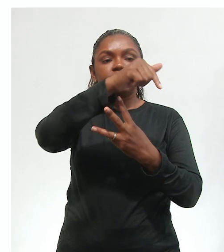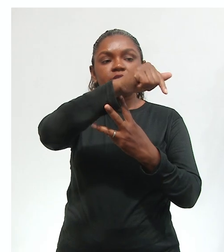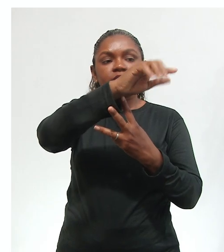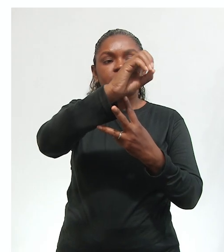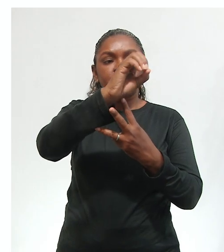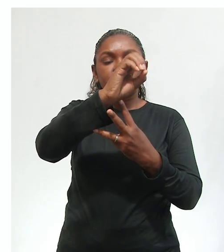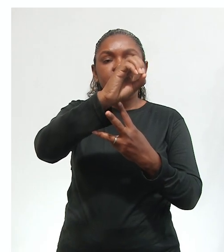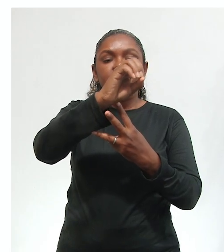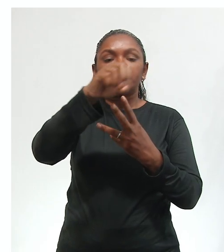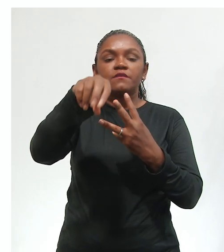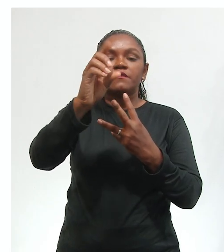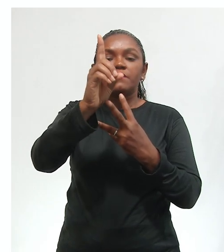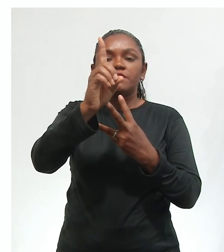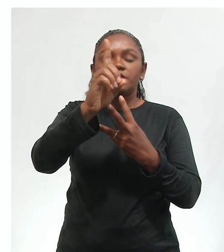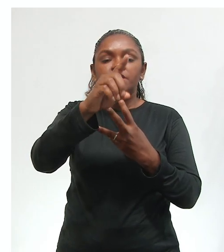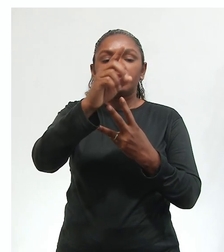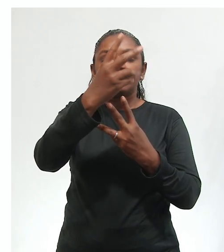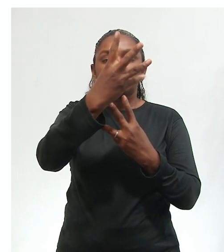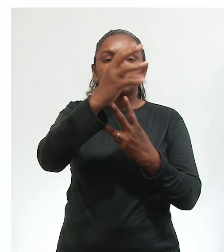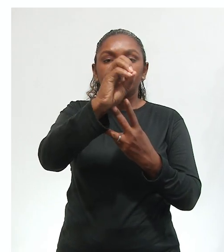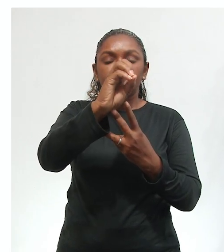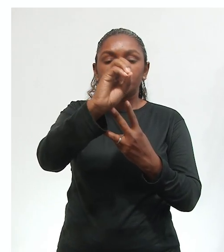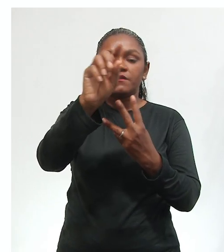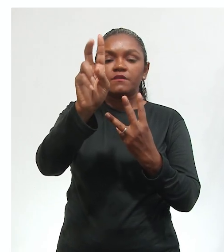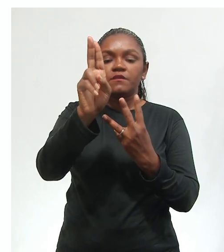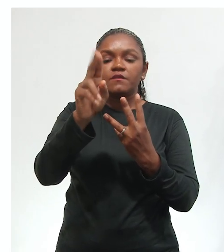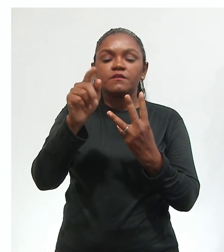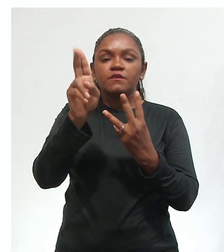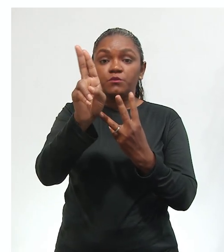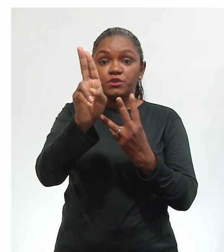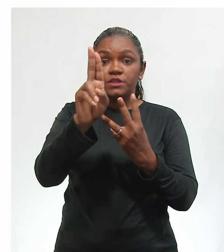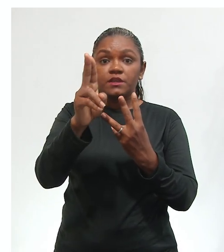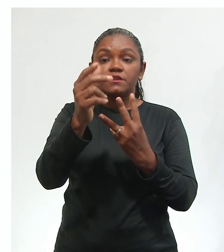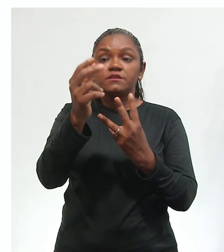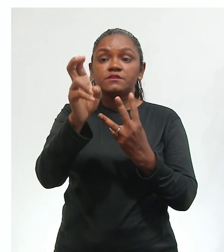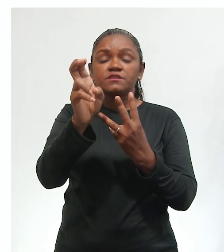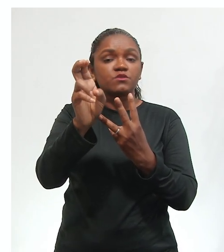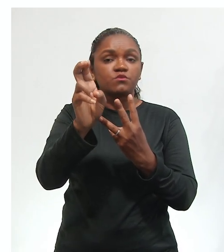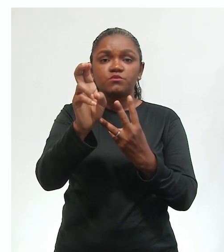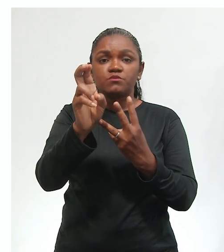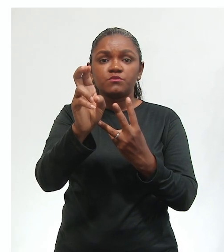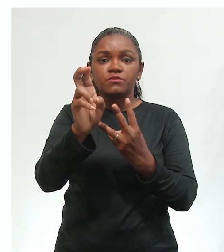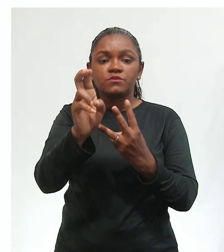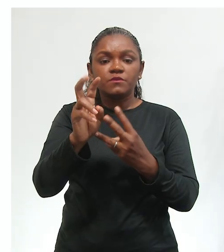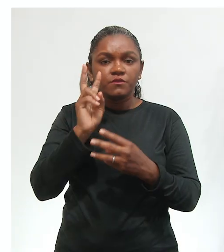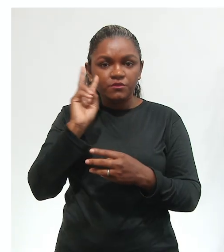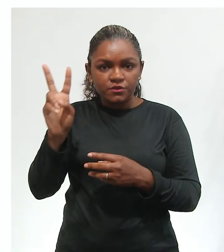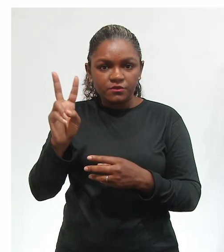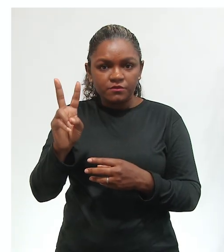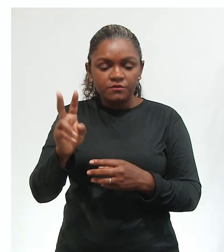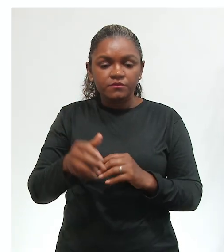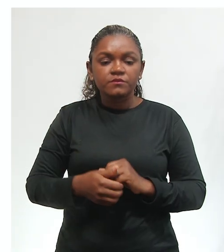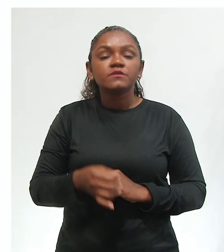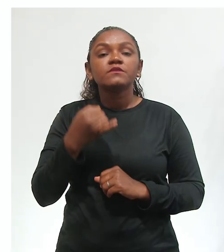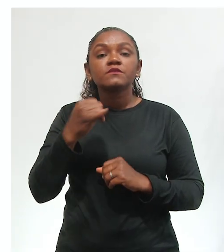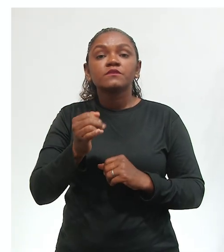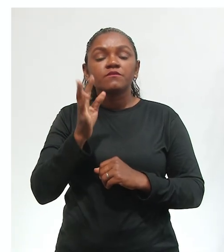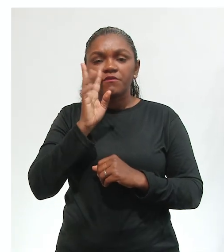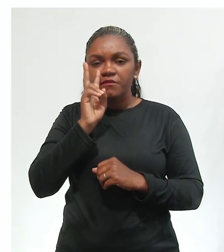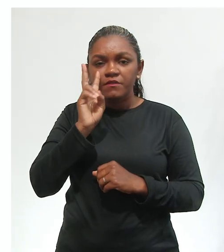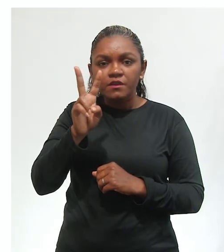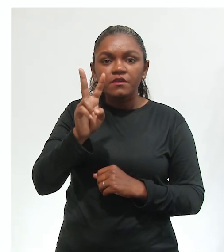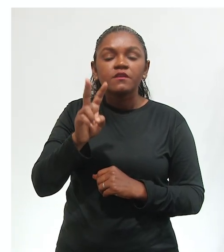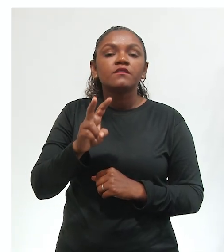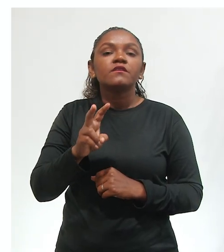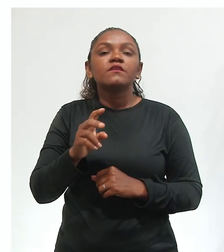mais 5 unidades. Então, se a gente observar nessa nossa forma fatorada, nós